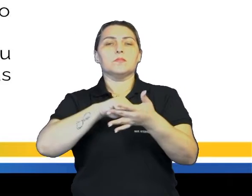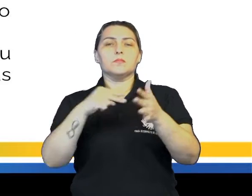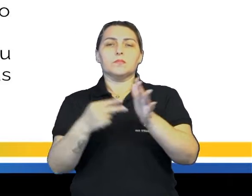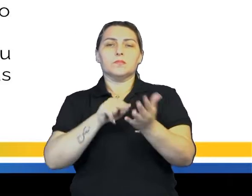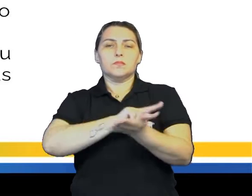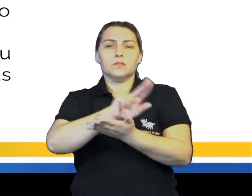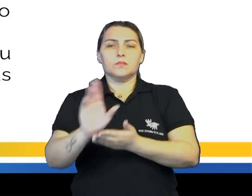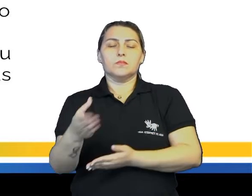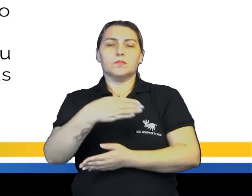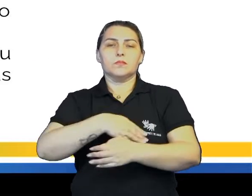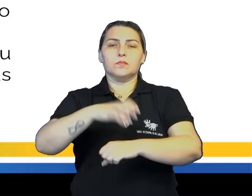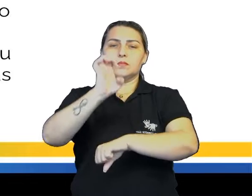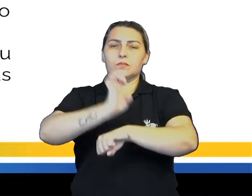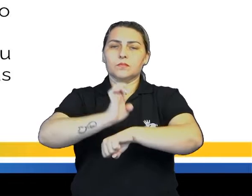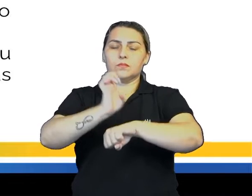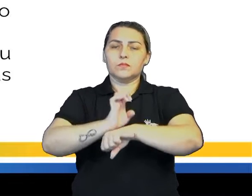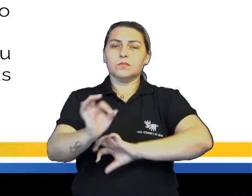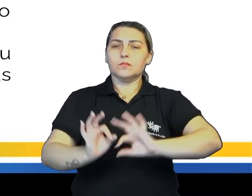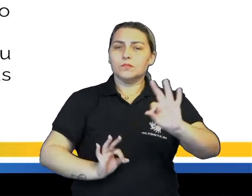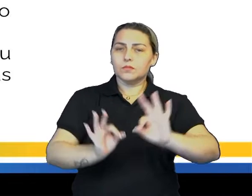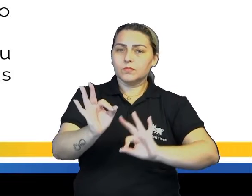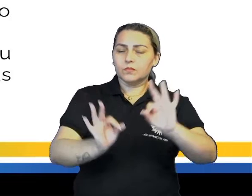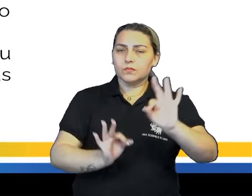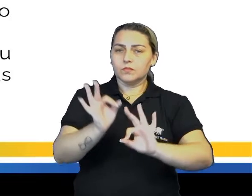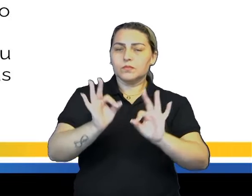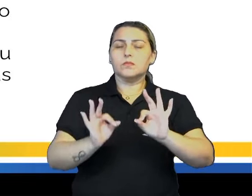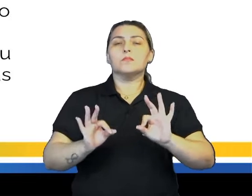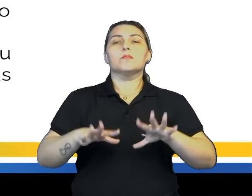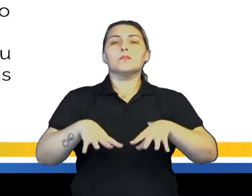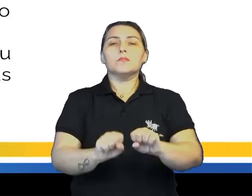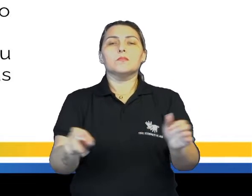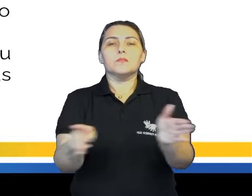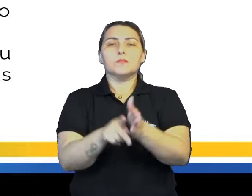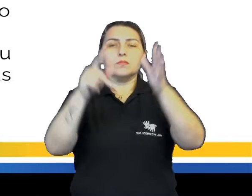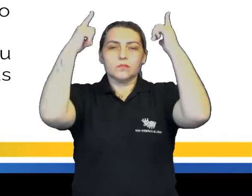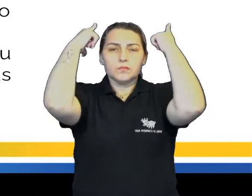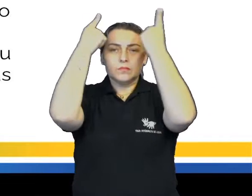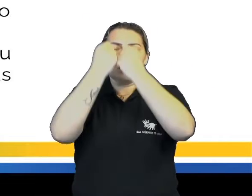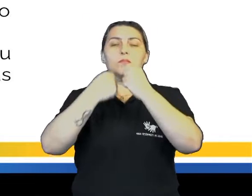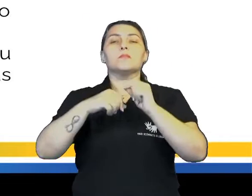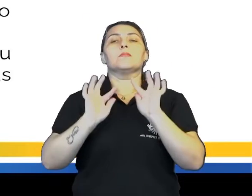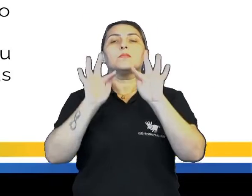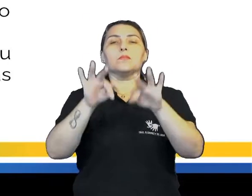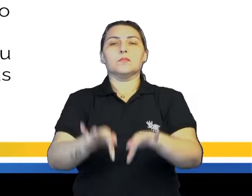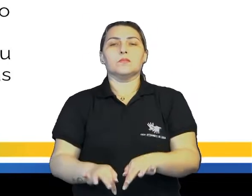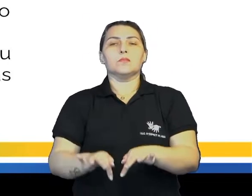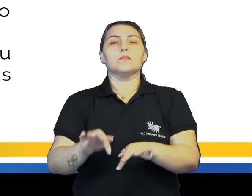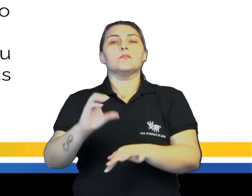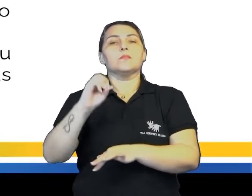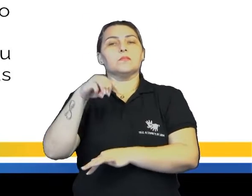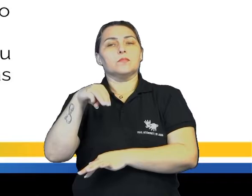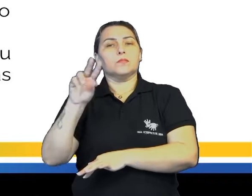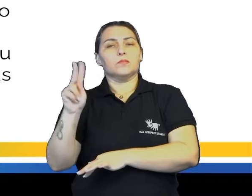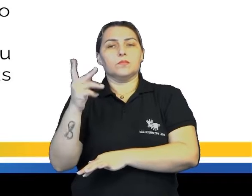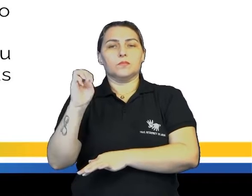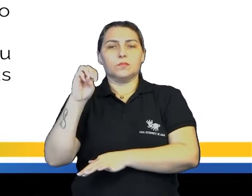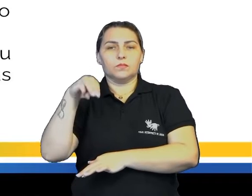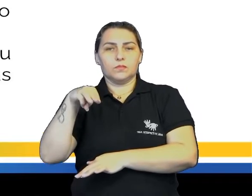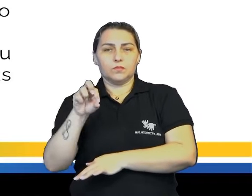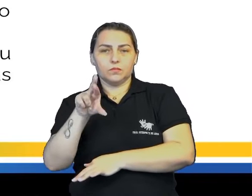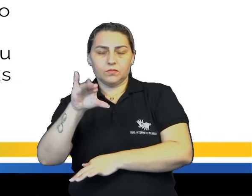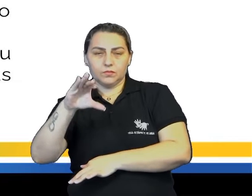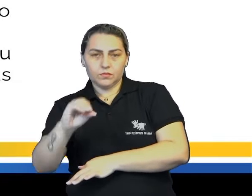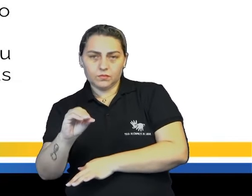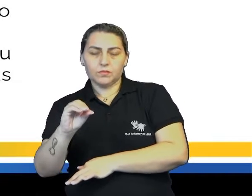diversas cidades e estados que se formaram no território grego entre o final do período homérico e o desenvolvimento do